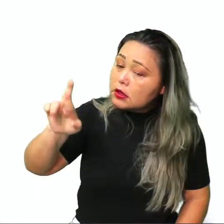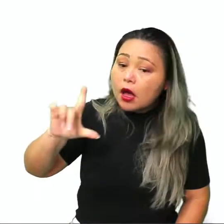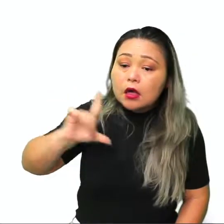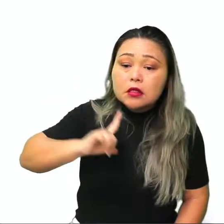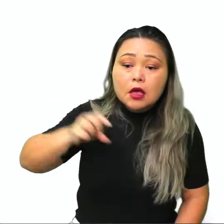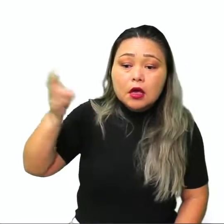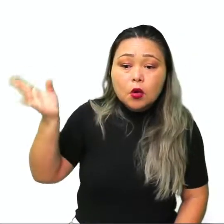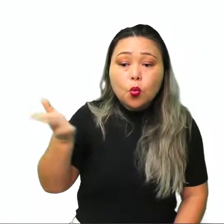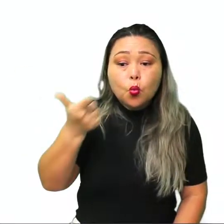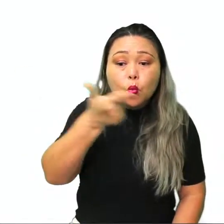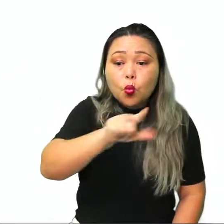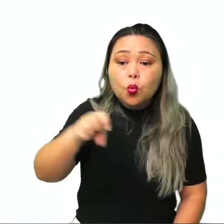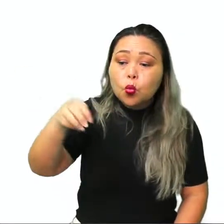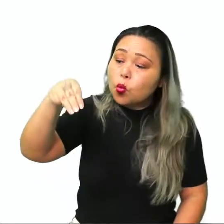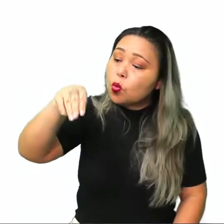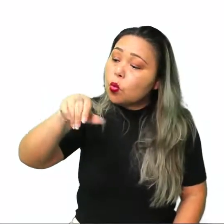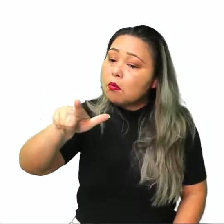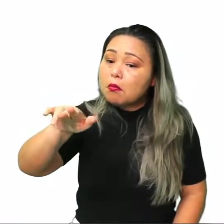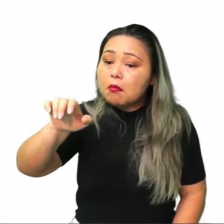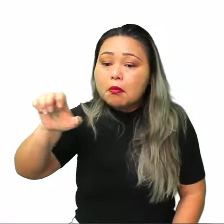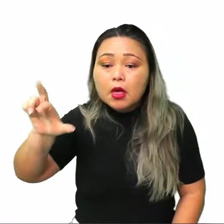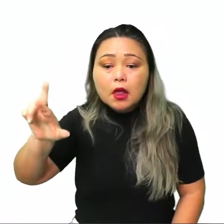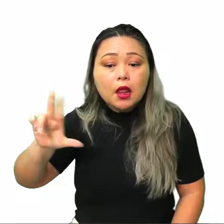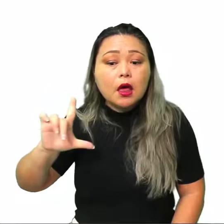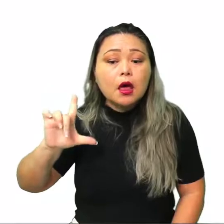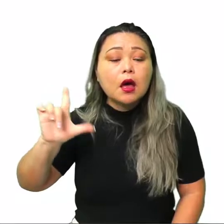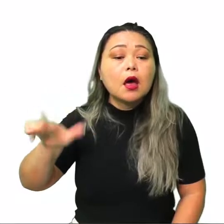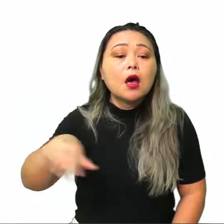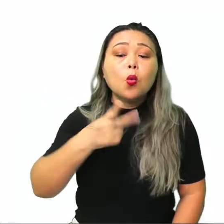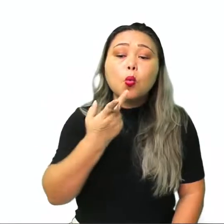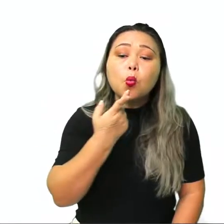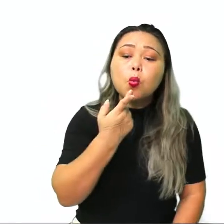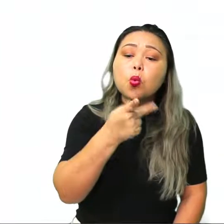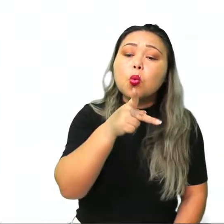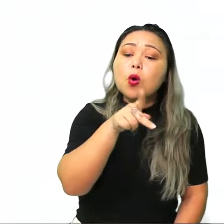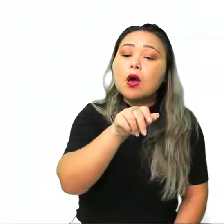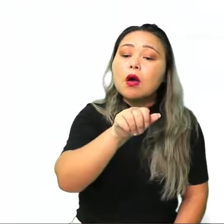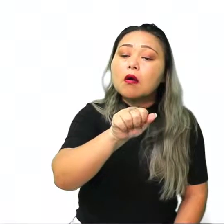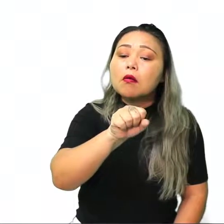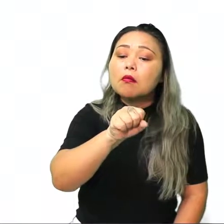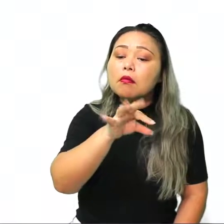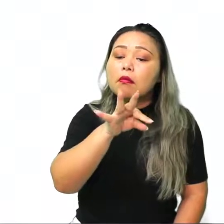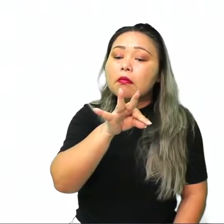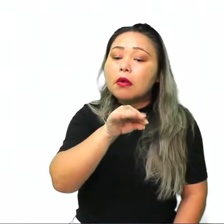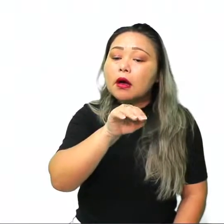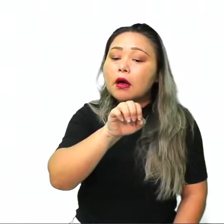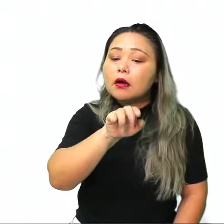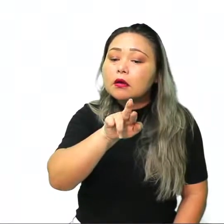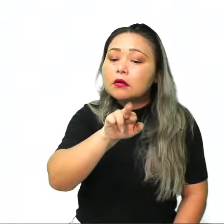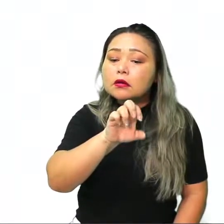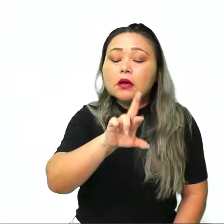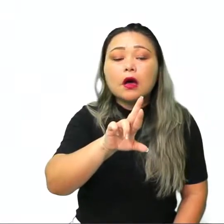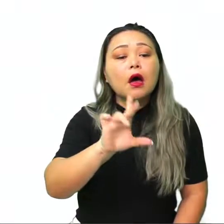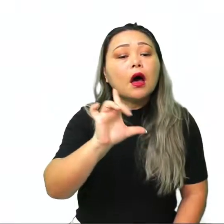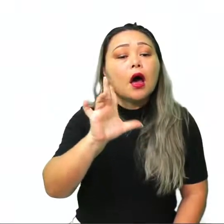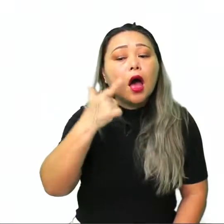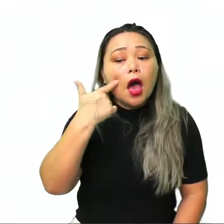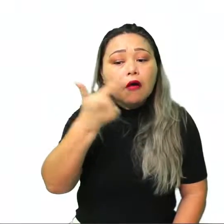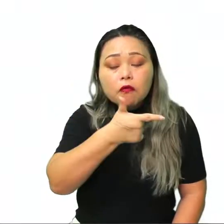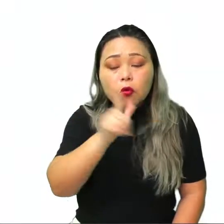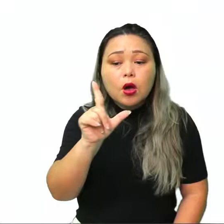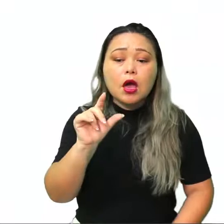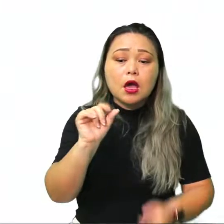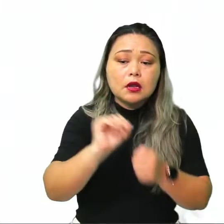Miller, Stanley Miller. O que diz o experimento de Pasteur? Lembra lá? Ele foi o que deu o checkmate